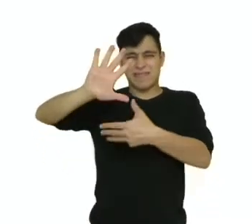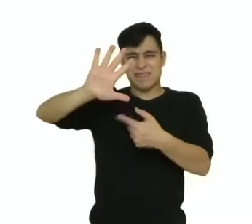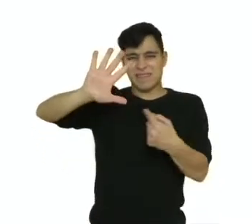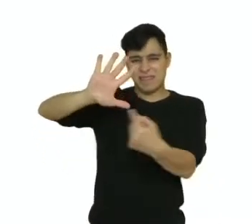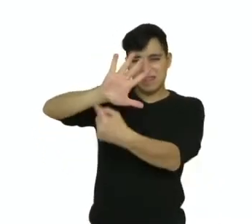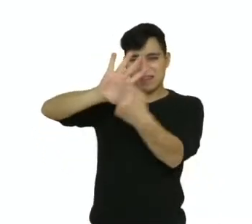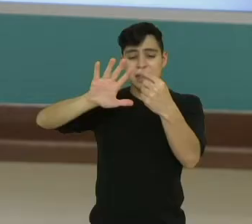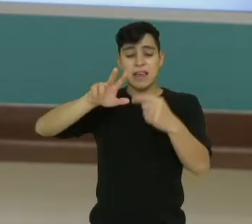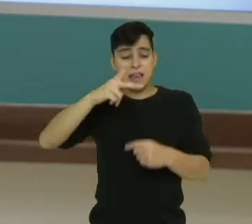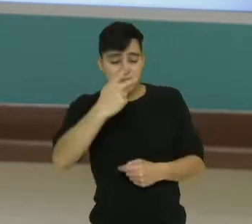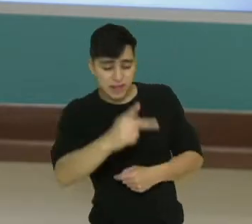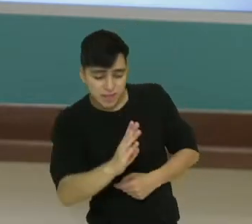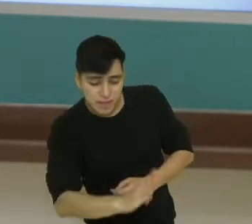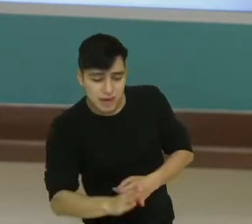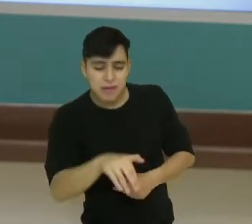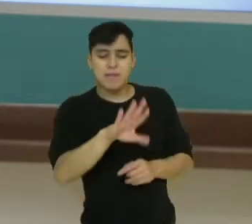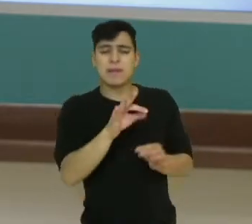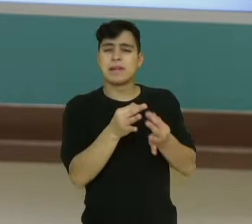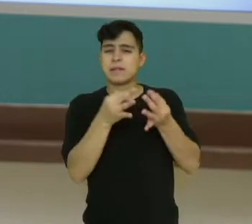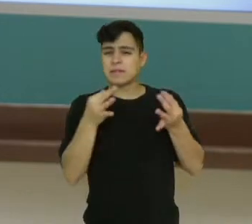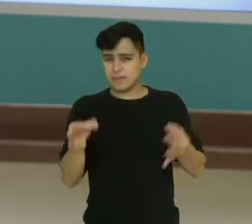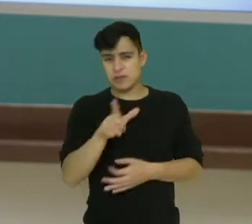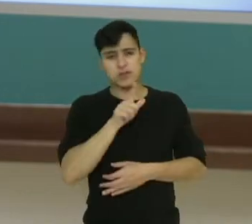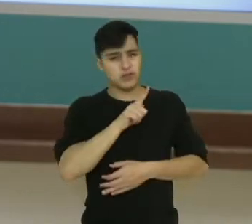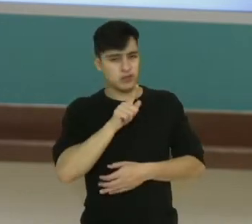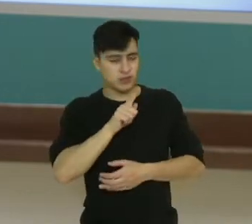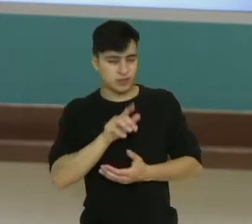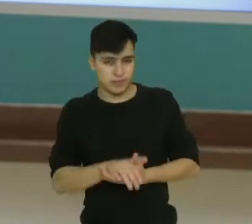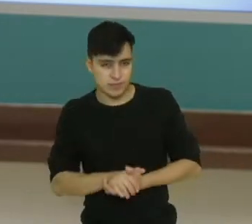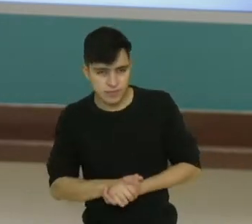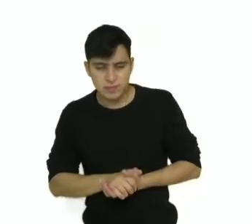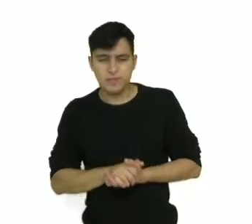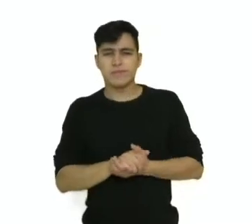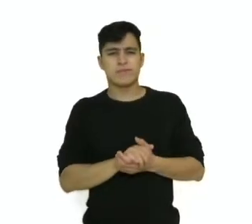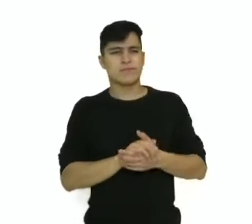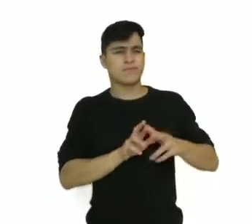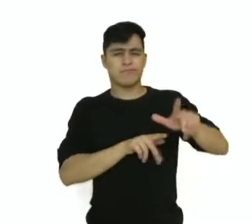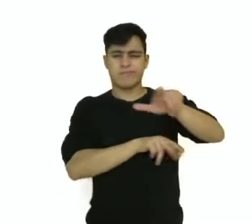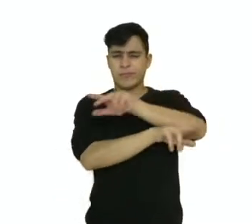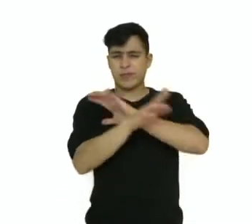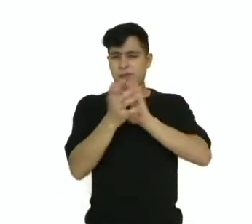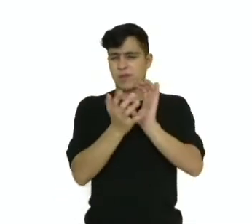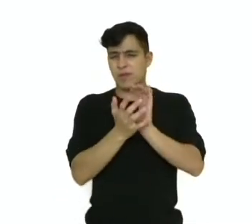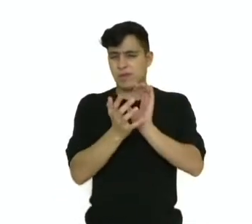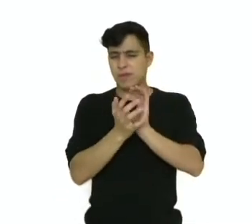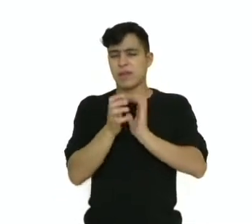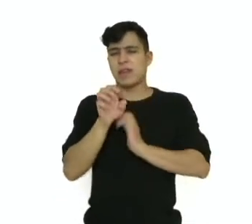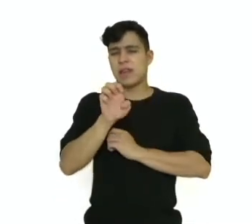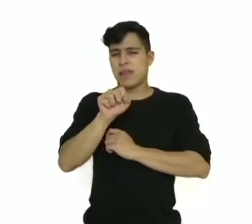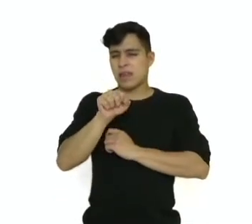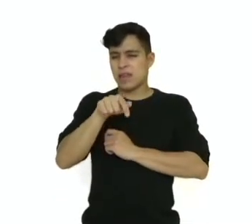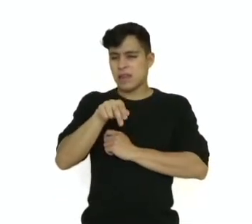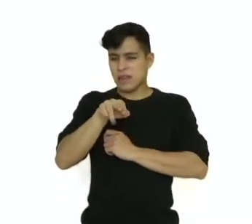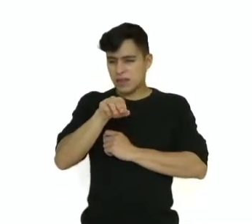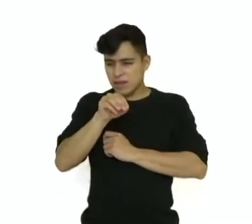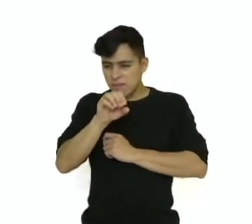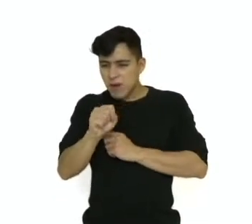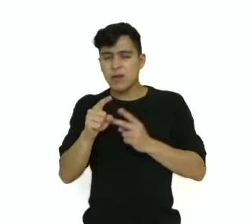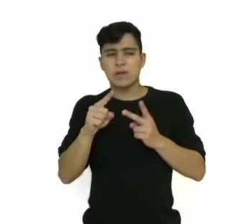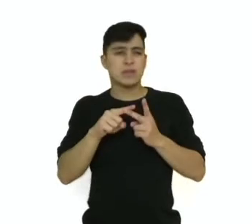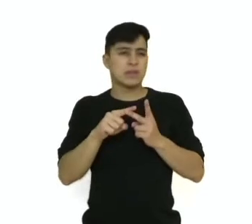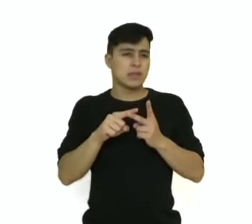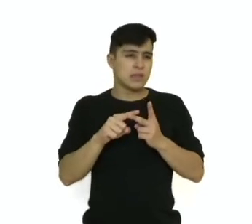Brasil, né? Viviam de forma mais simples. Mas nós temos ali grupos esquimós, né? Nós vamos ter os silques,